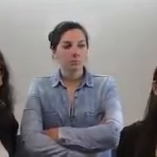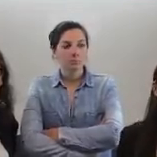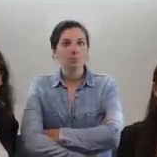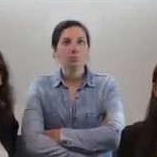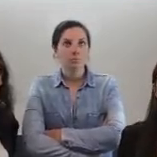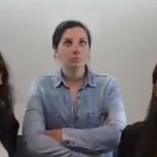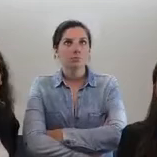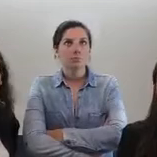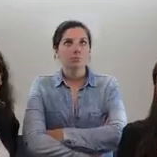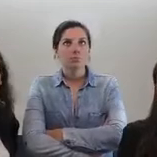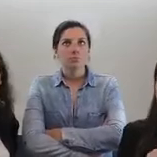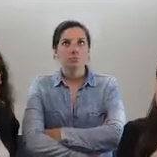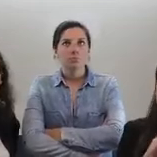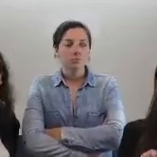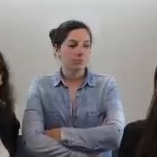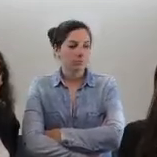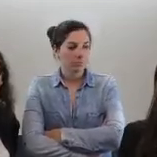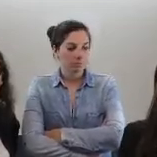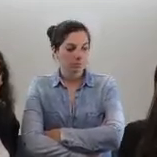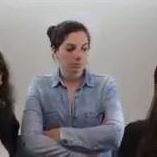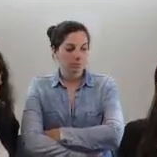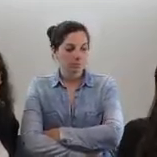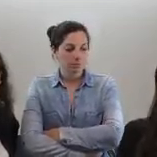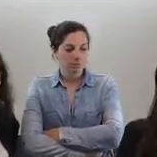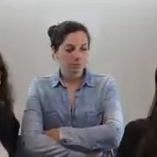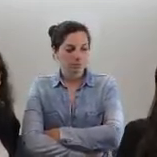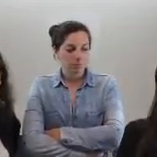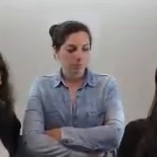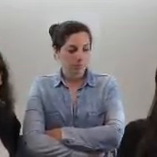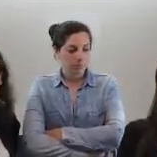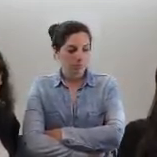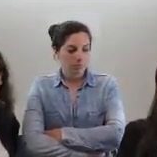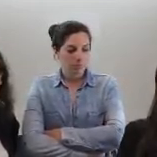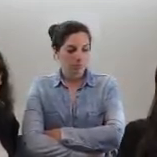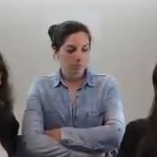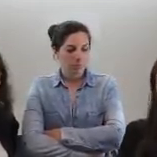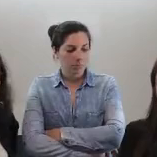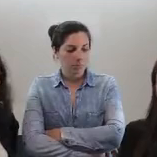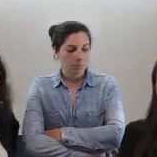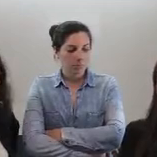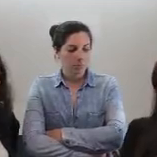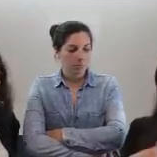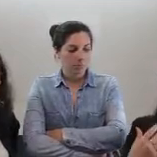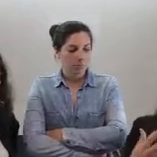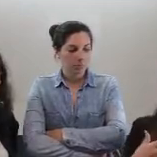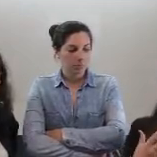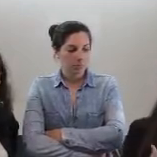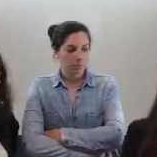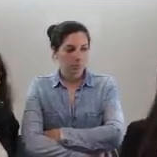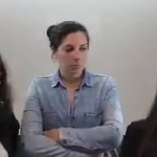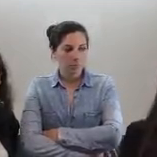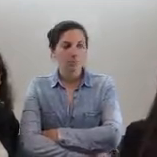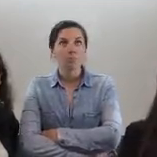assinatura do periódico. Não acontece com todos, mas às vezes acontece, vocês vão